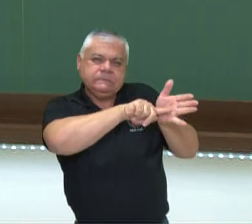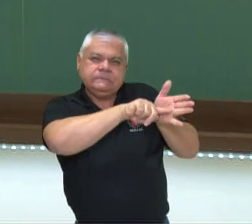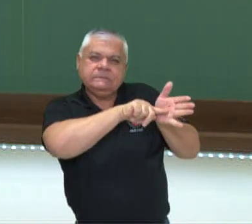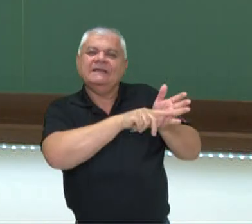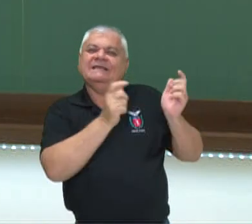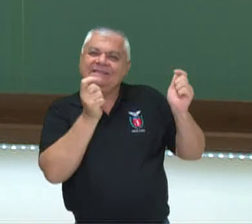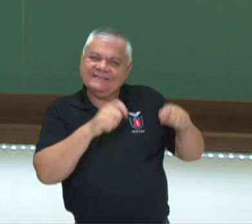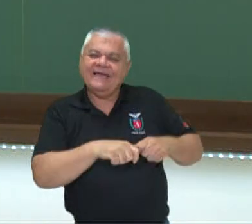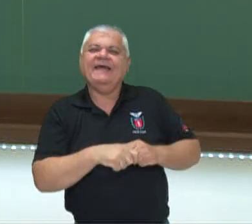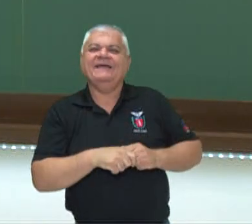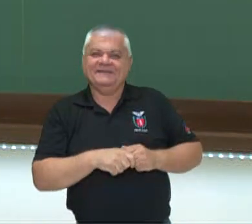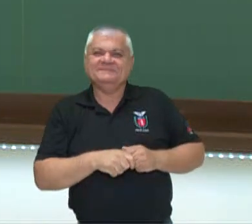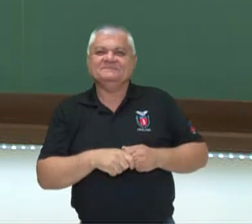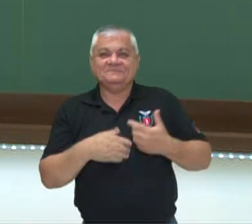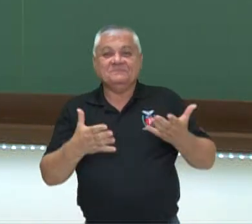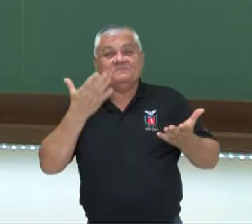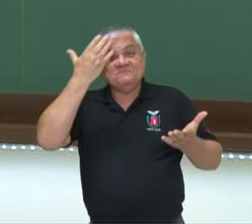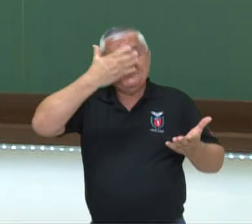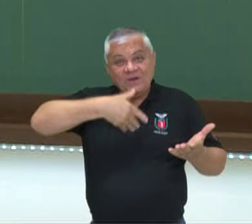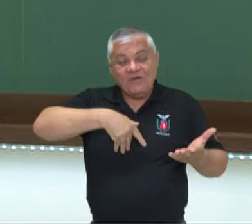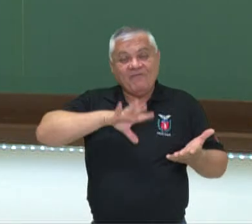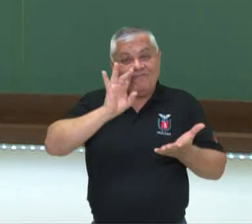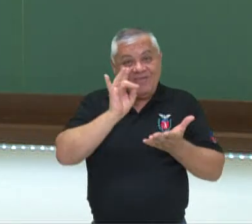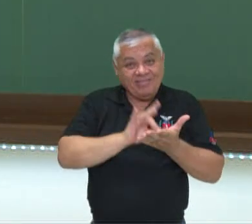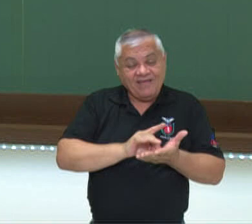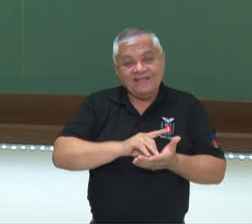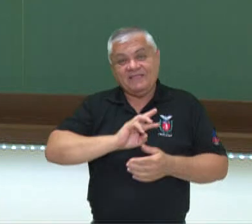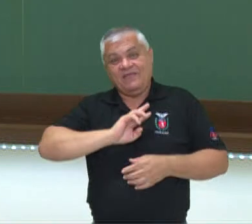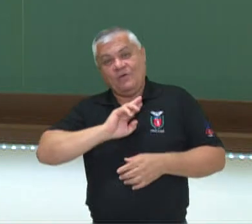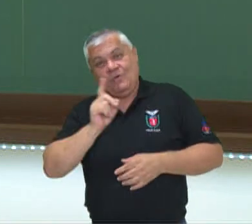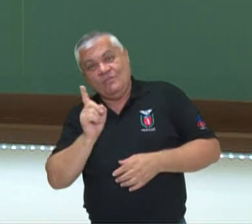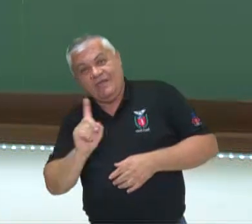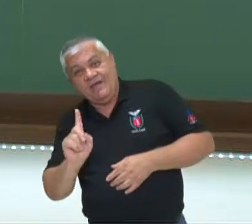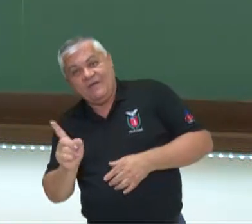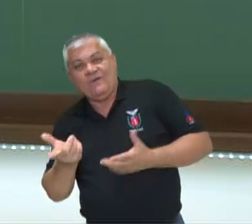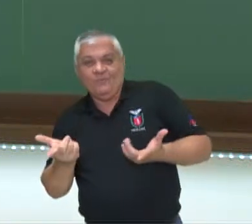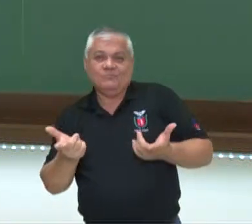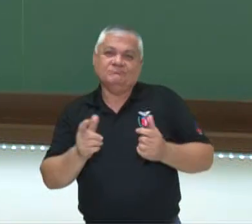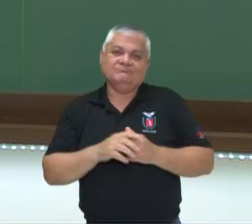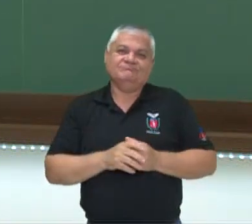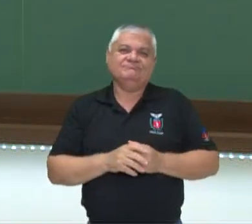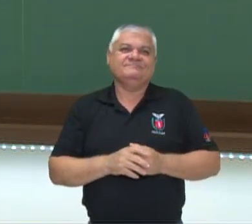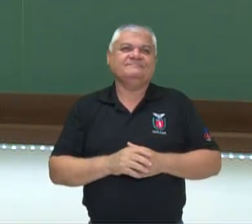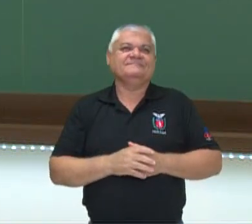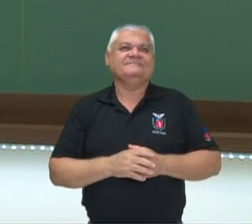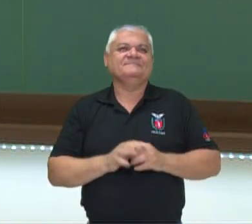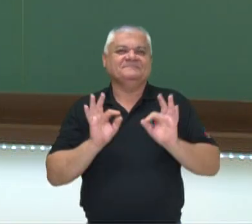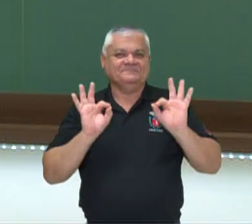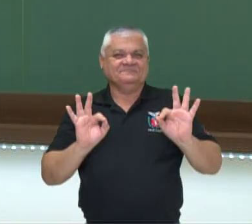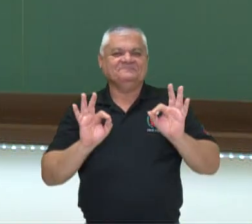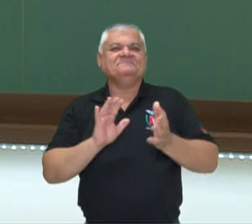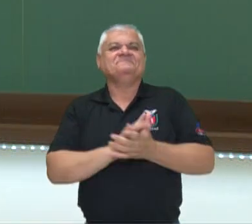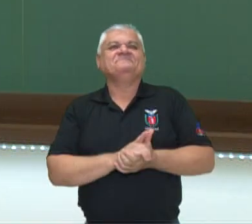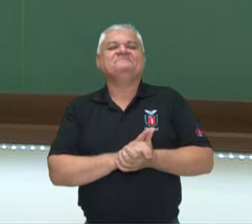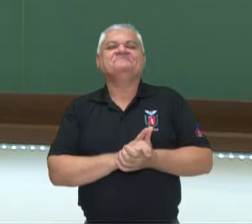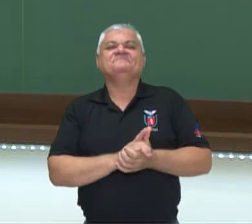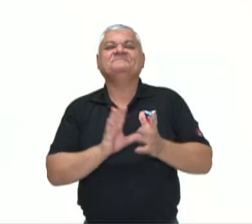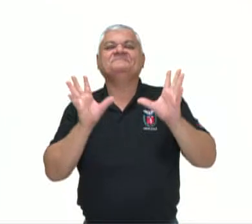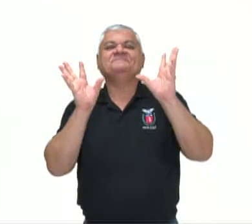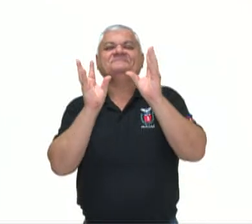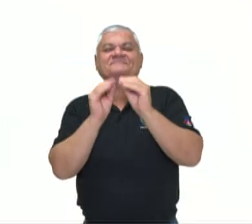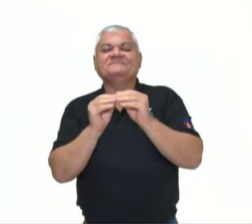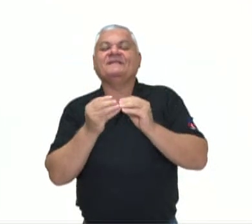empírica a fim da gente constatar se essa proposição é verdadeira ou falsa, certo? Concluindo